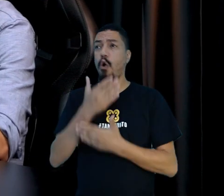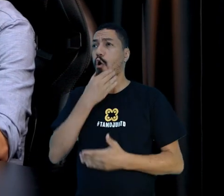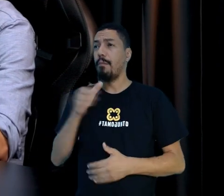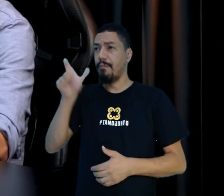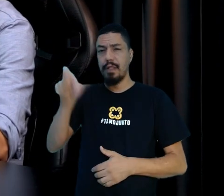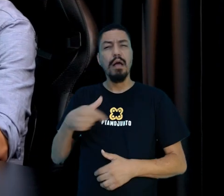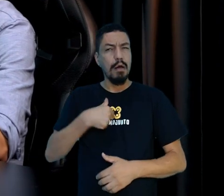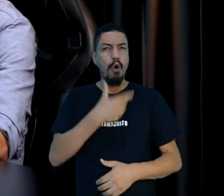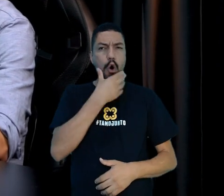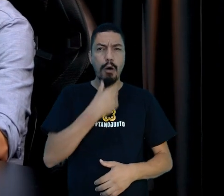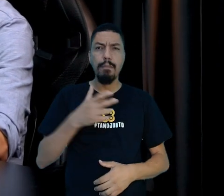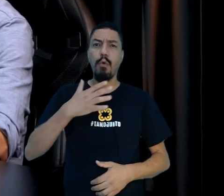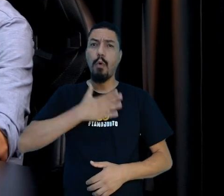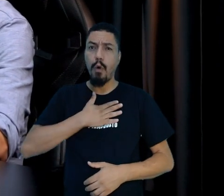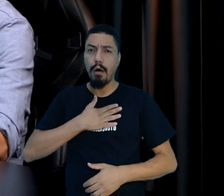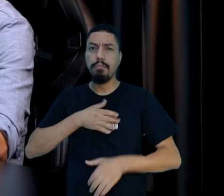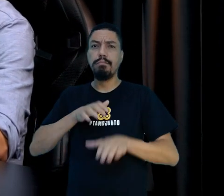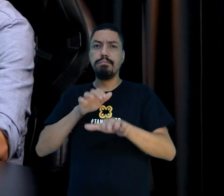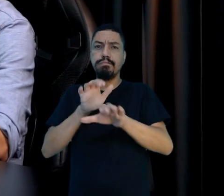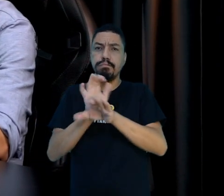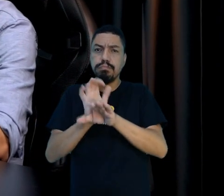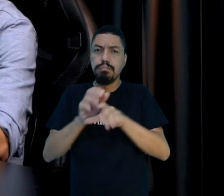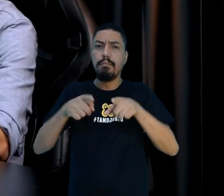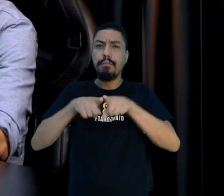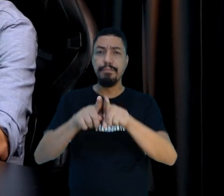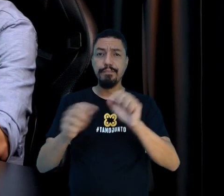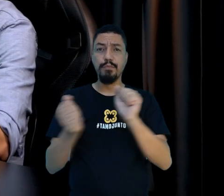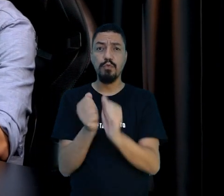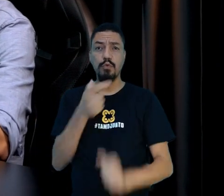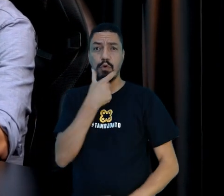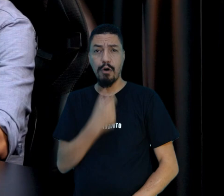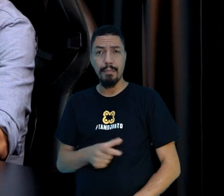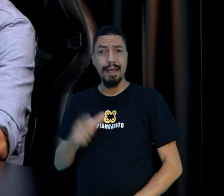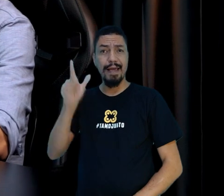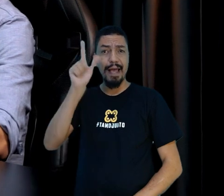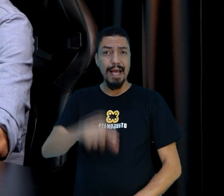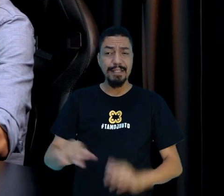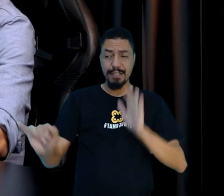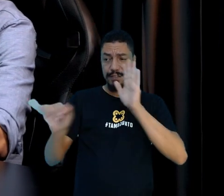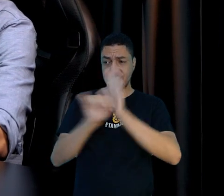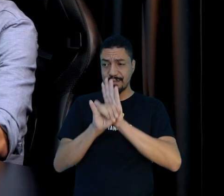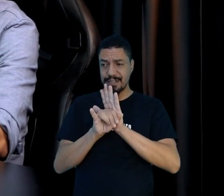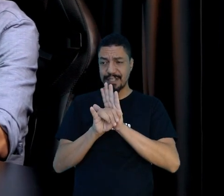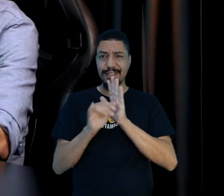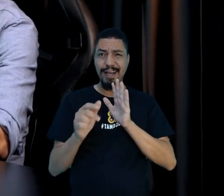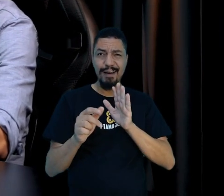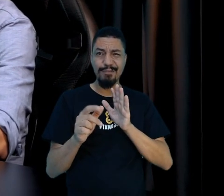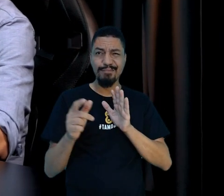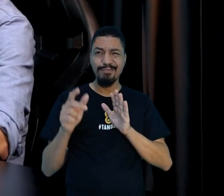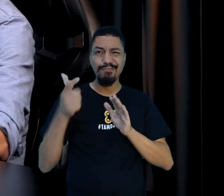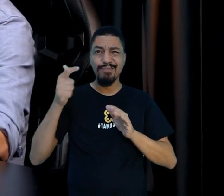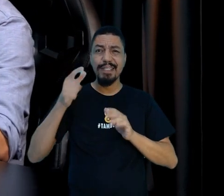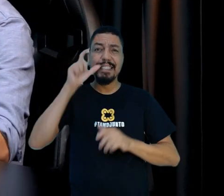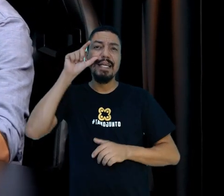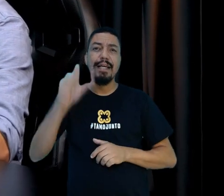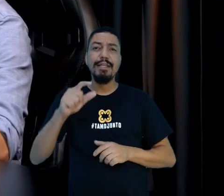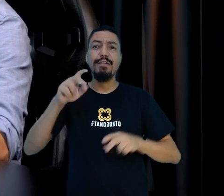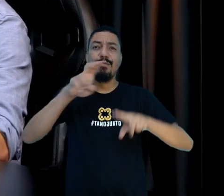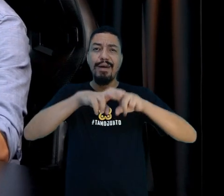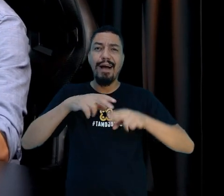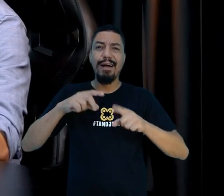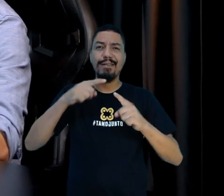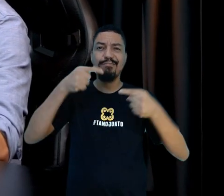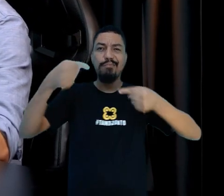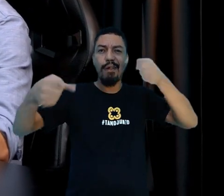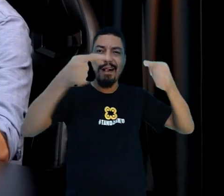se identificavam como homens que fazem sexo com homens, então essa identidade de orientação afetivo sexual não era interessante para eles, por uma questão política,